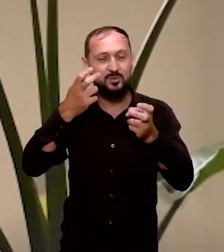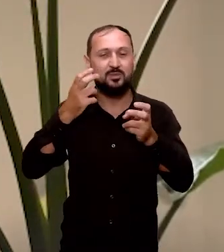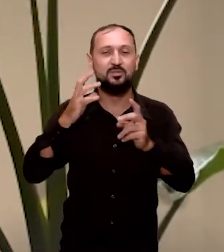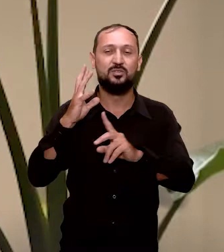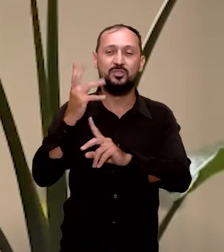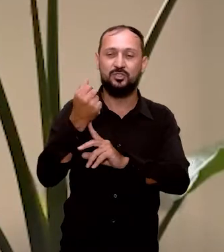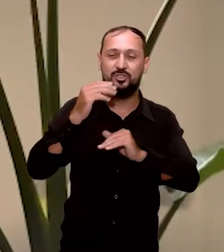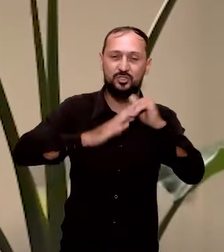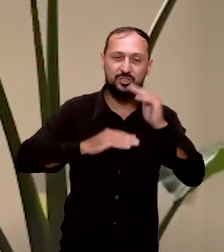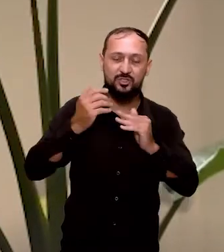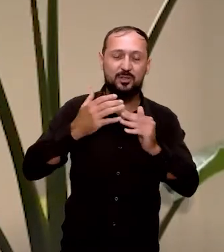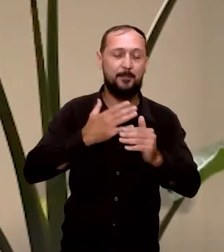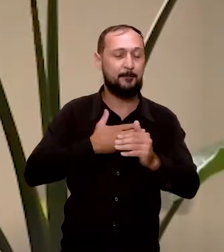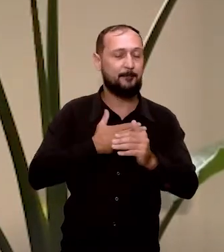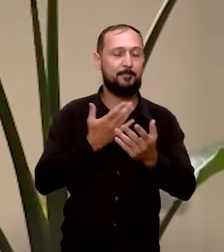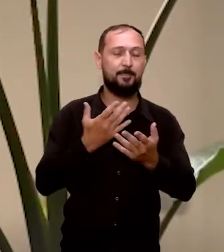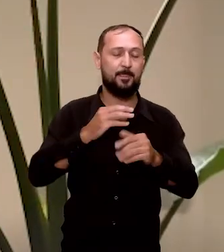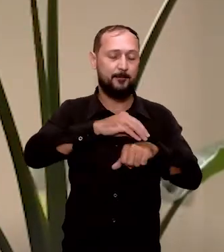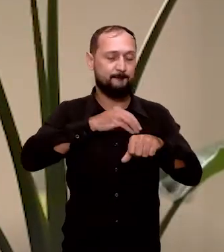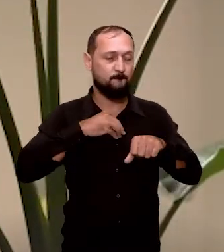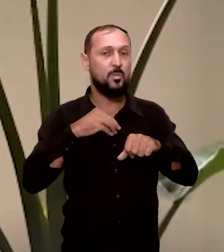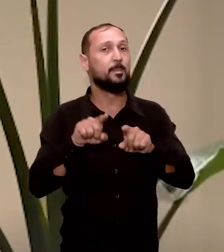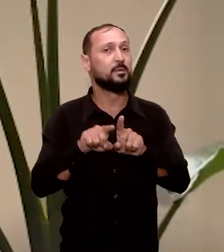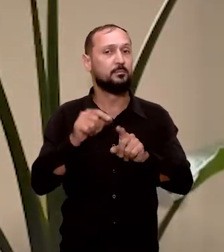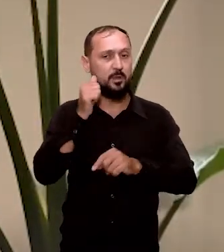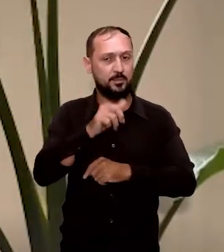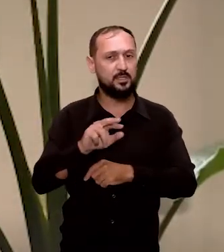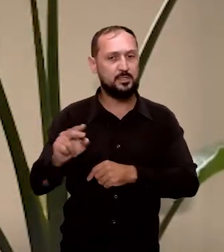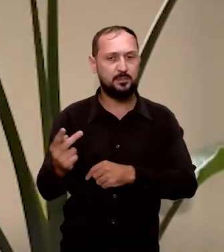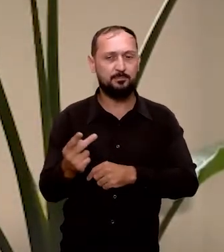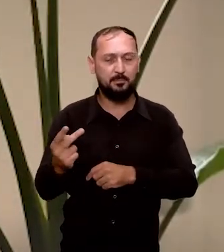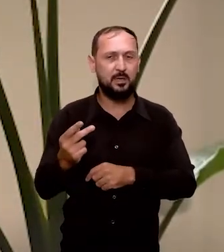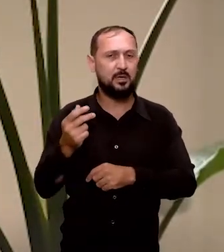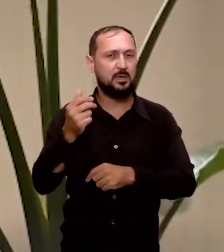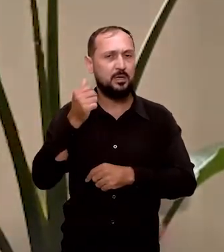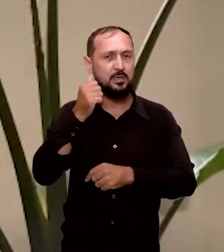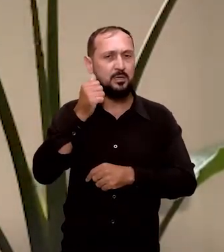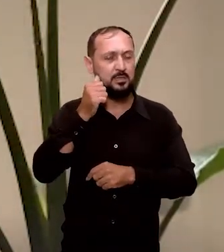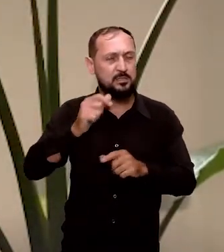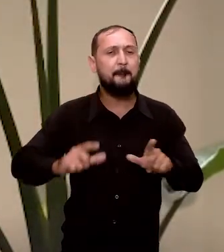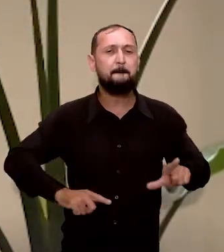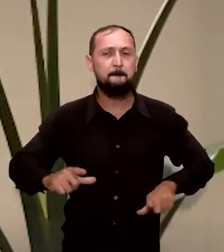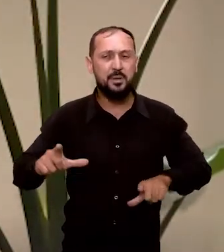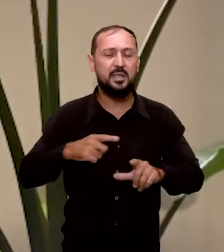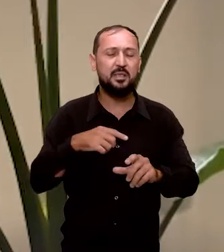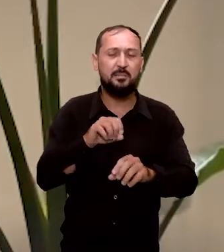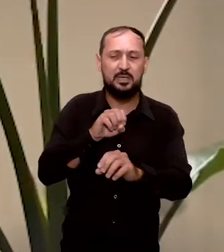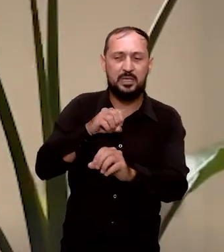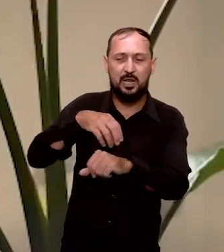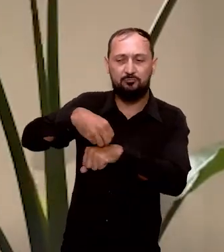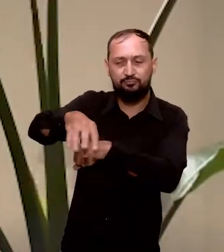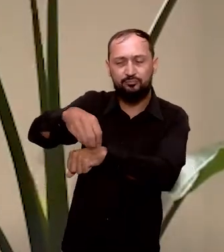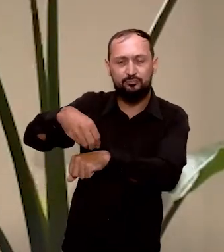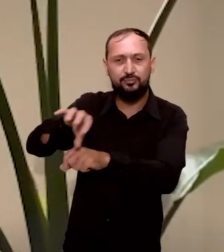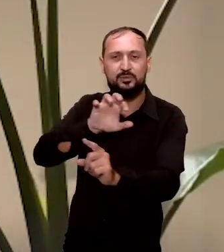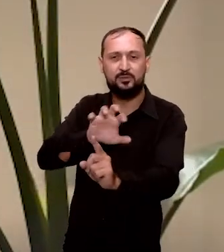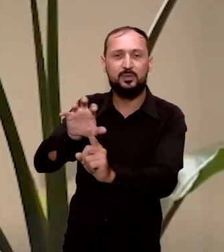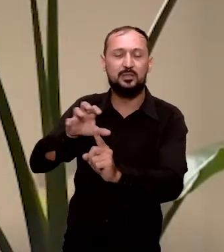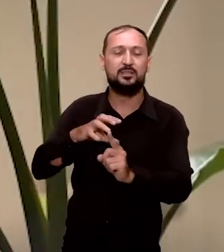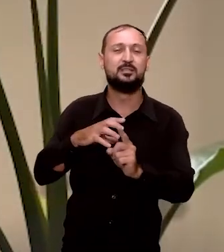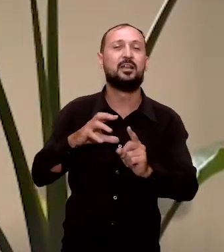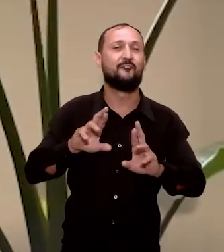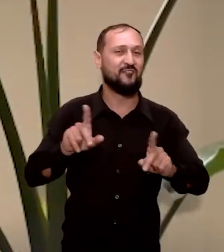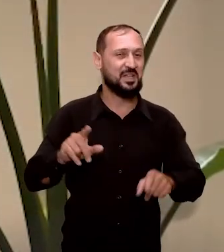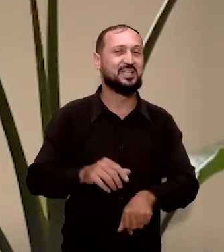de artista que a minha mãe tem para nós, não só para mim, mas as minhas irmãs, primas e tantas pessoas que ela